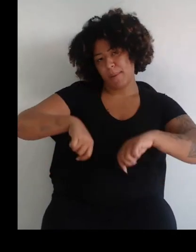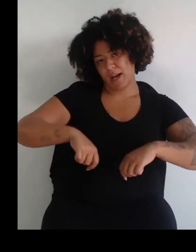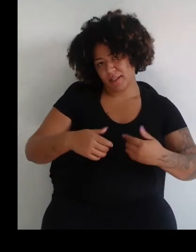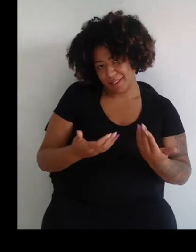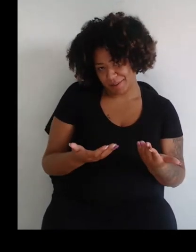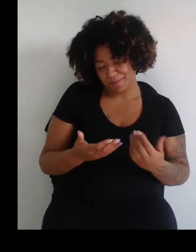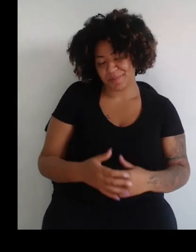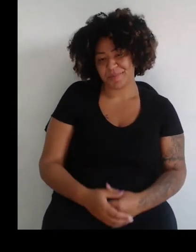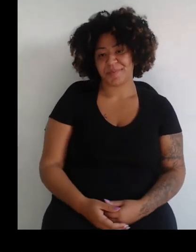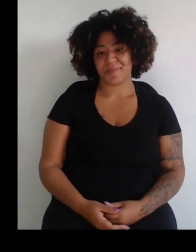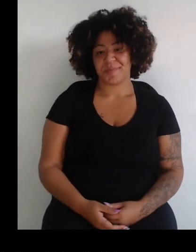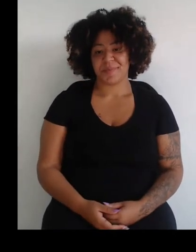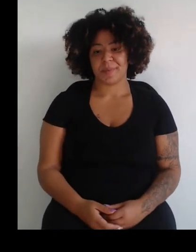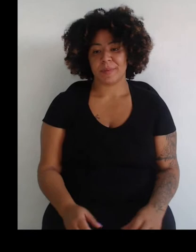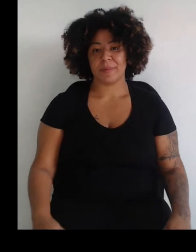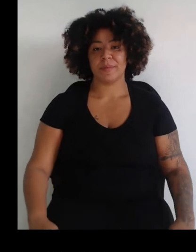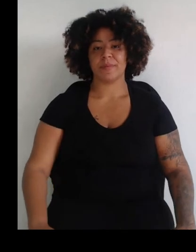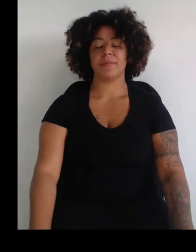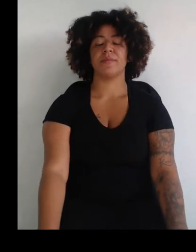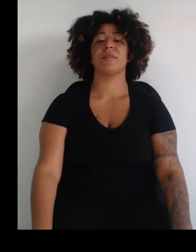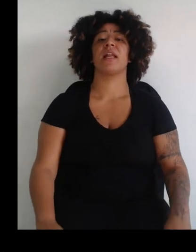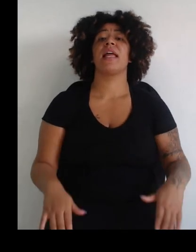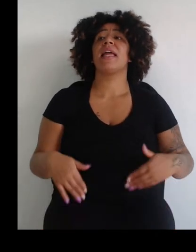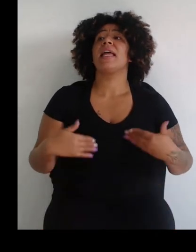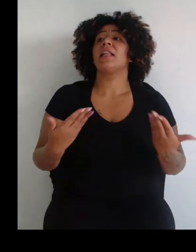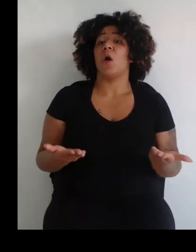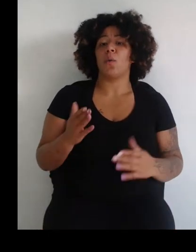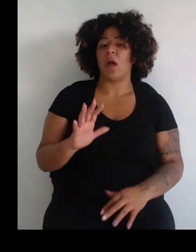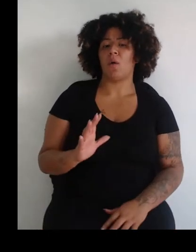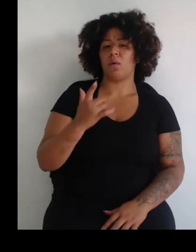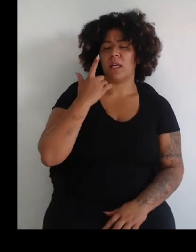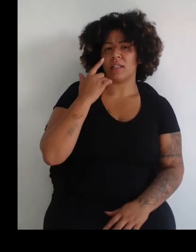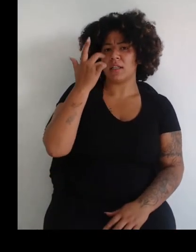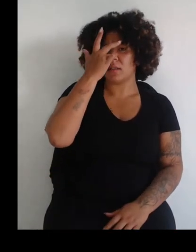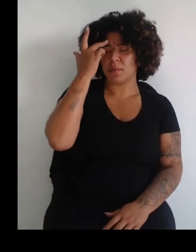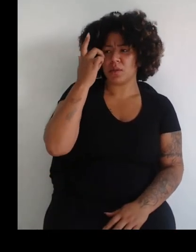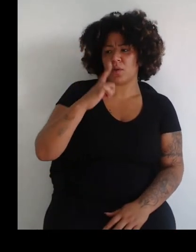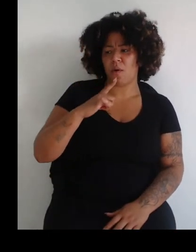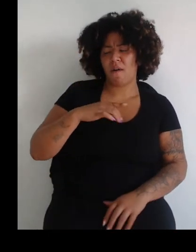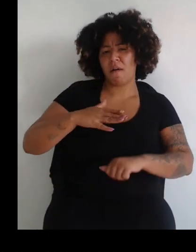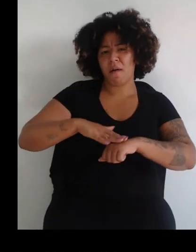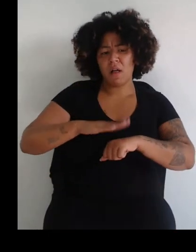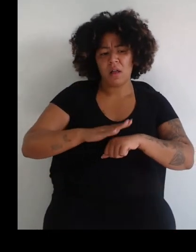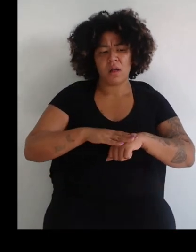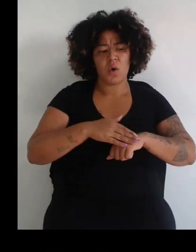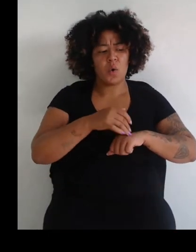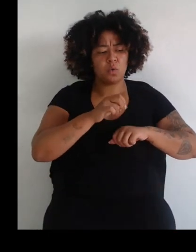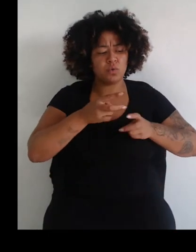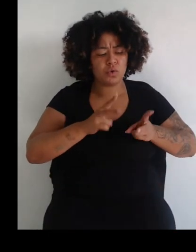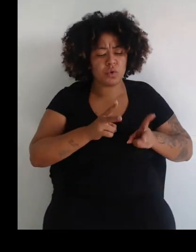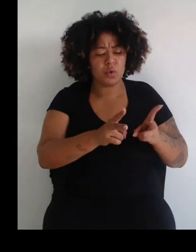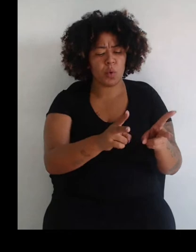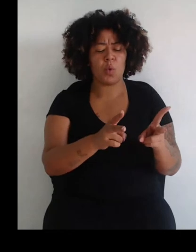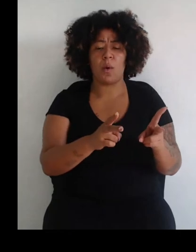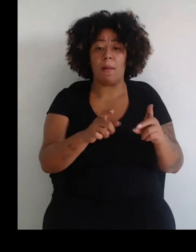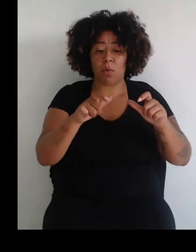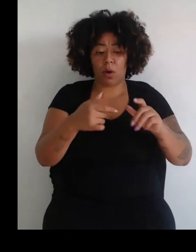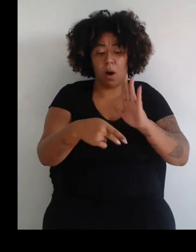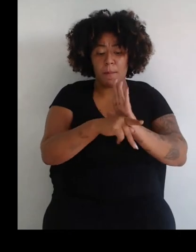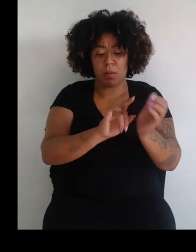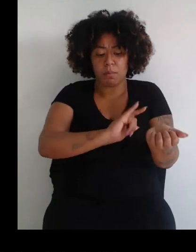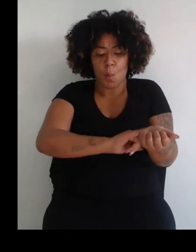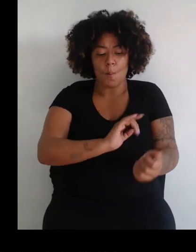Então essas pessoas entram ficam ali três ou quatro mais todos de pé naquele banheiro e todos em silêncio